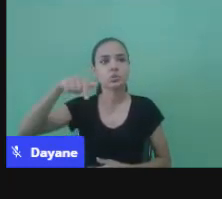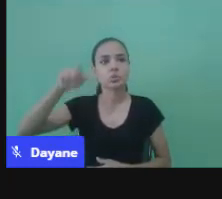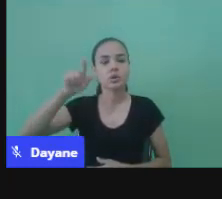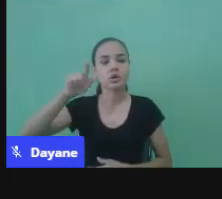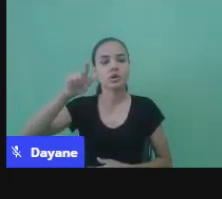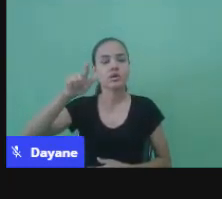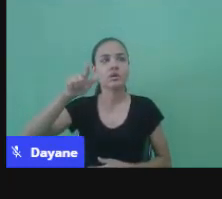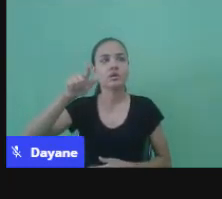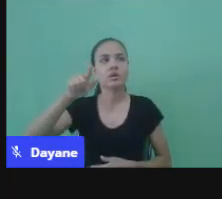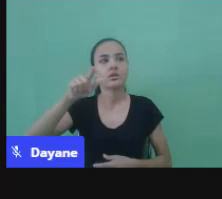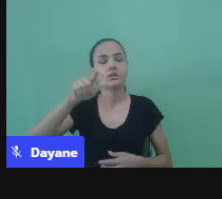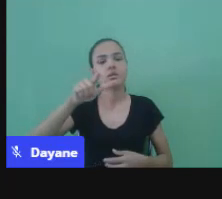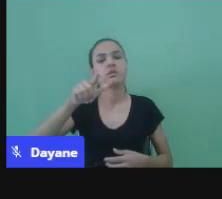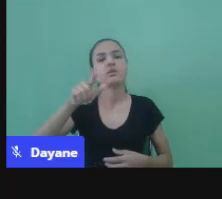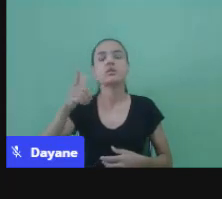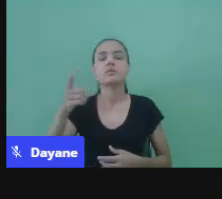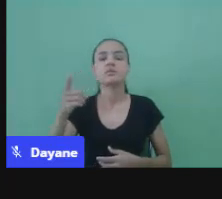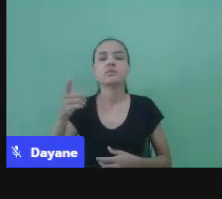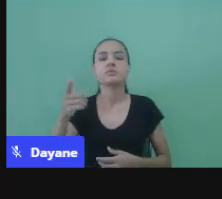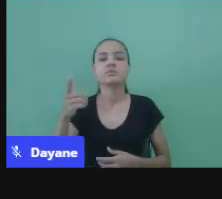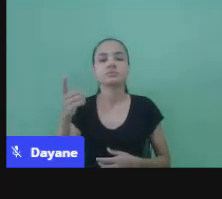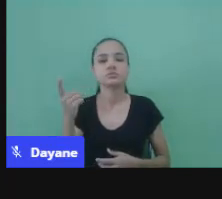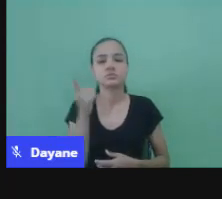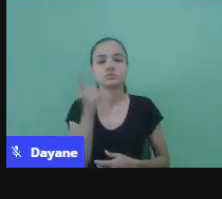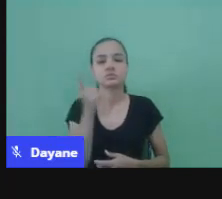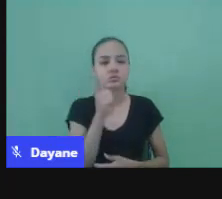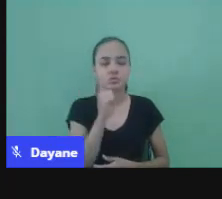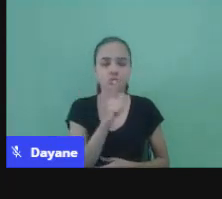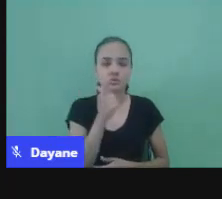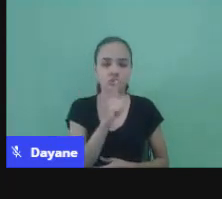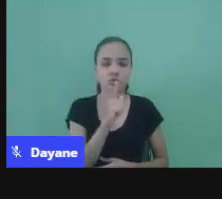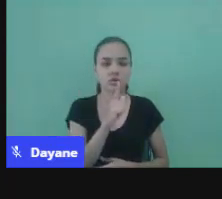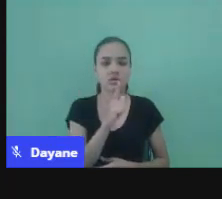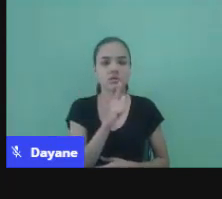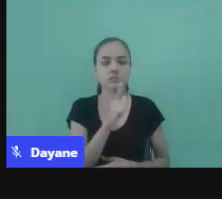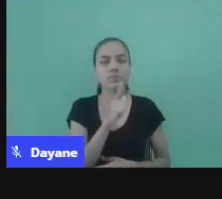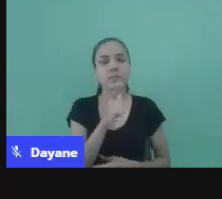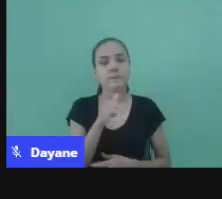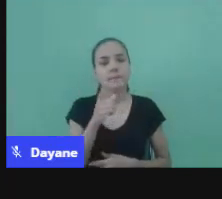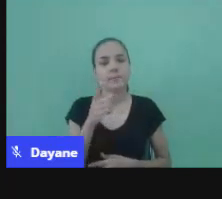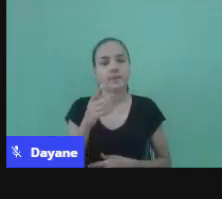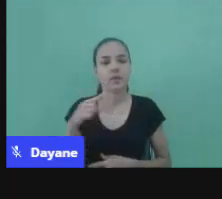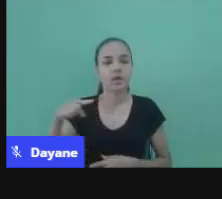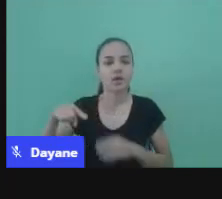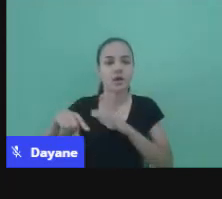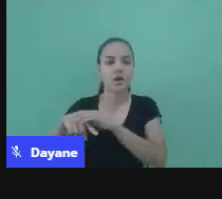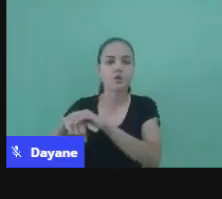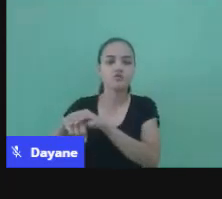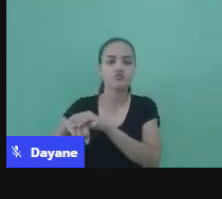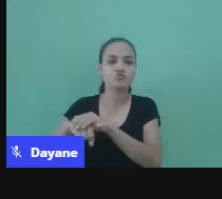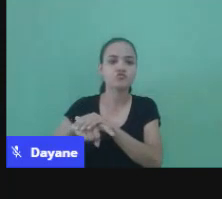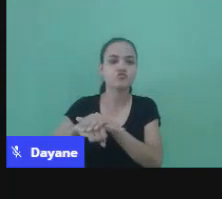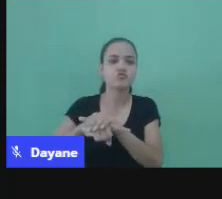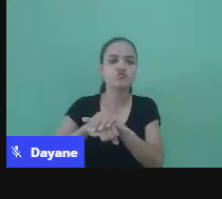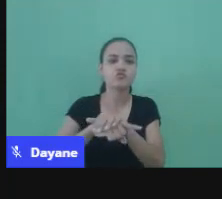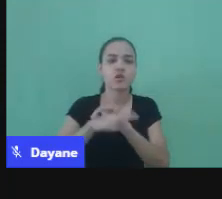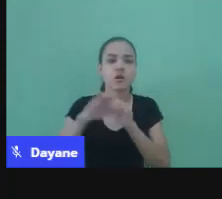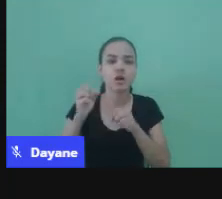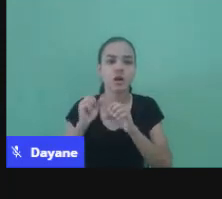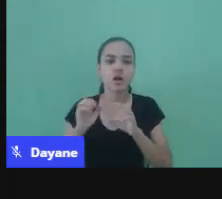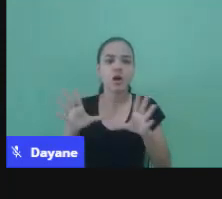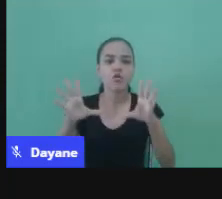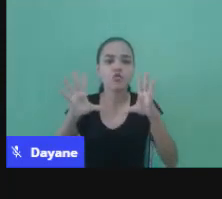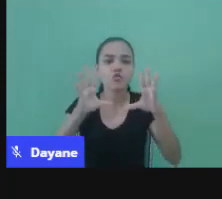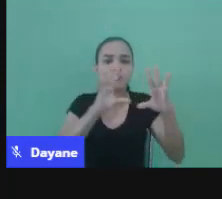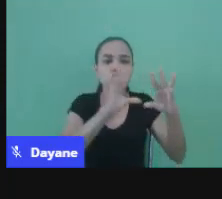córregos ou barreiras naturais, mas mesmo assim atravessa geralmente à noite. E mesmo, por